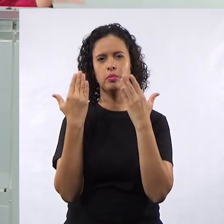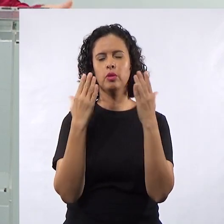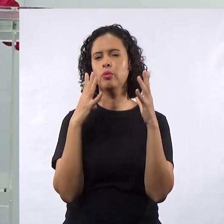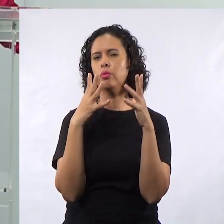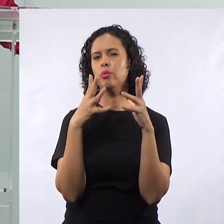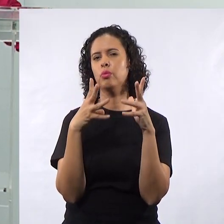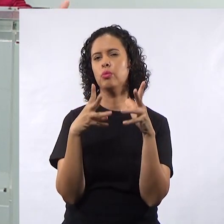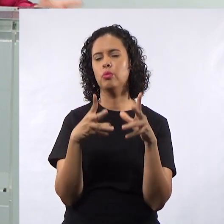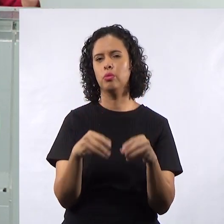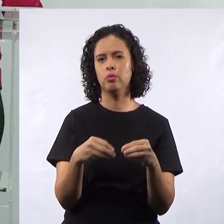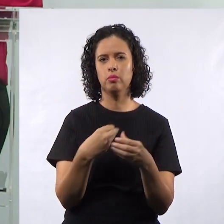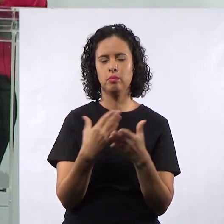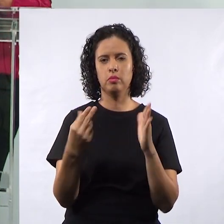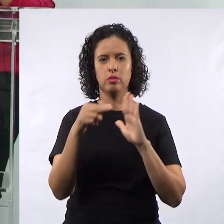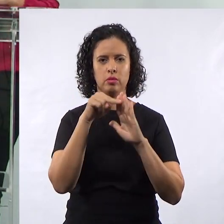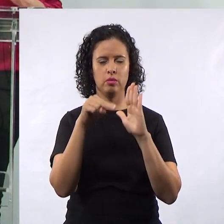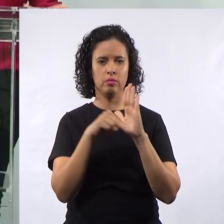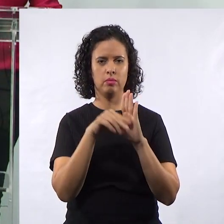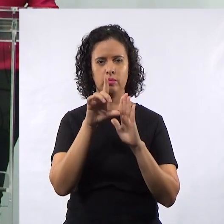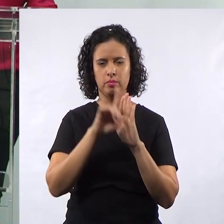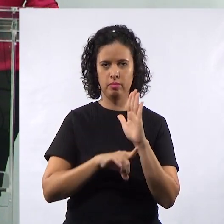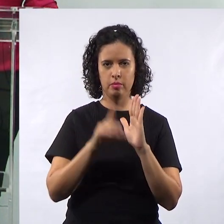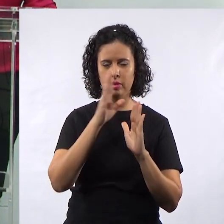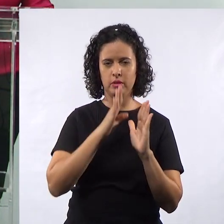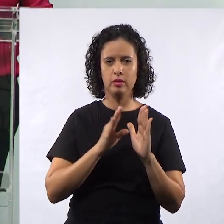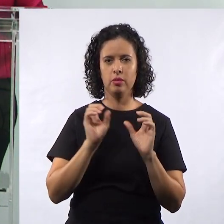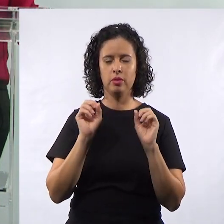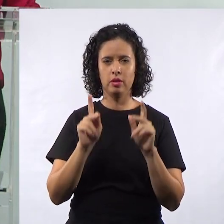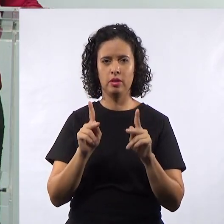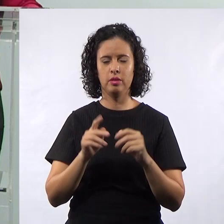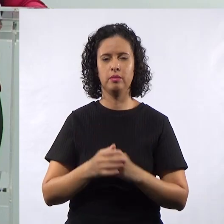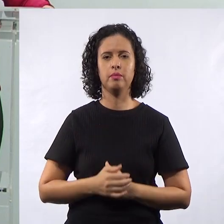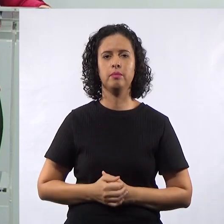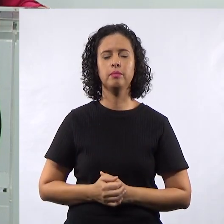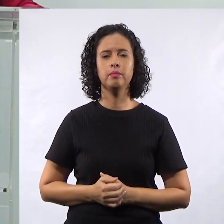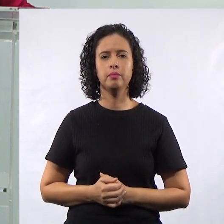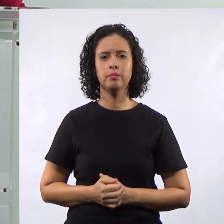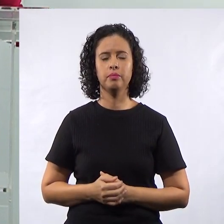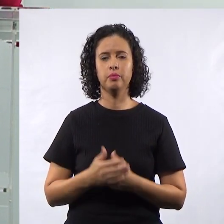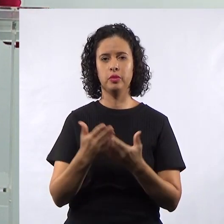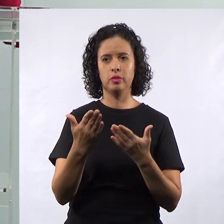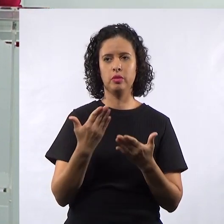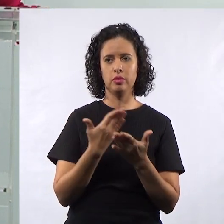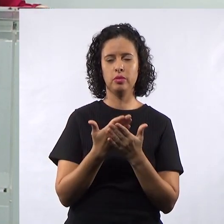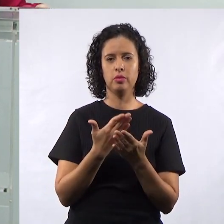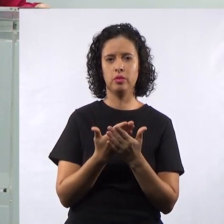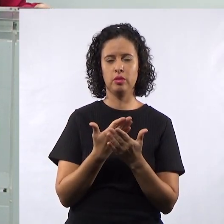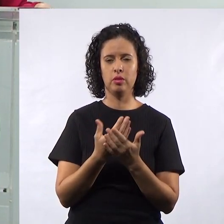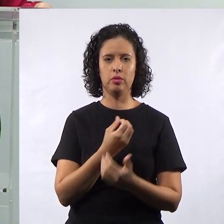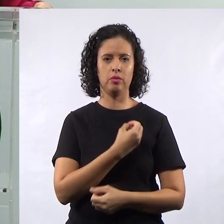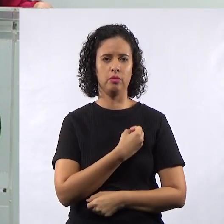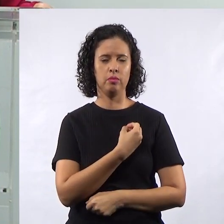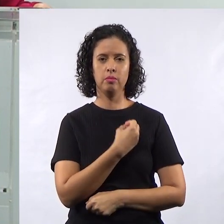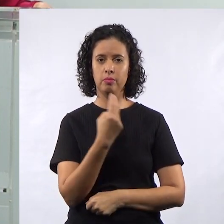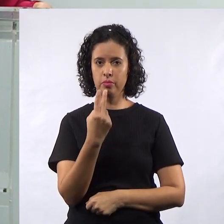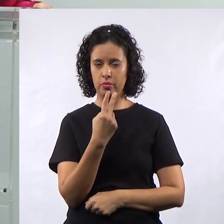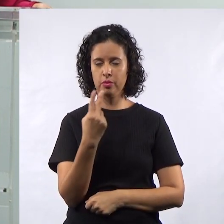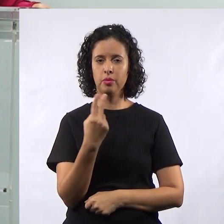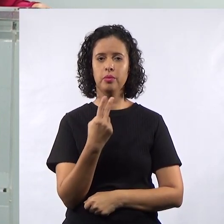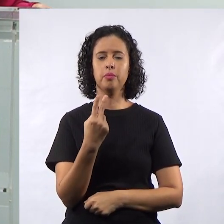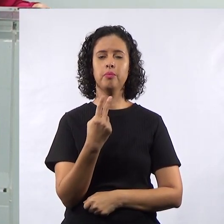que é importante aí para as normas aí do direito brasileiro, tá certo? Eu quero te convidar para a nossa aula número 2,